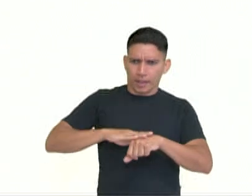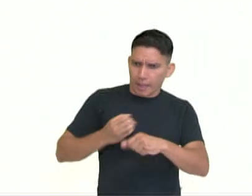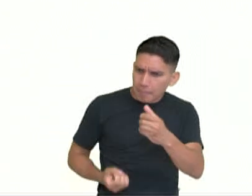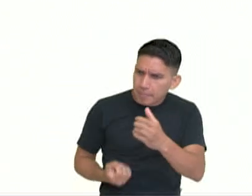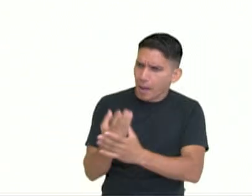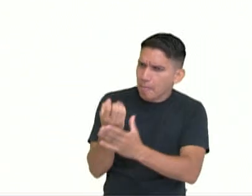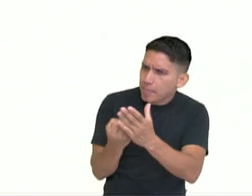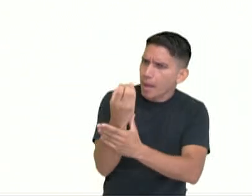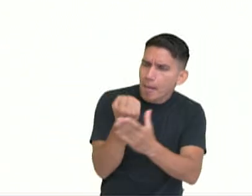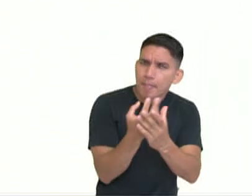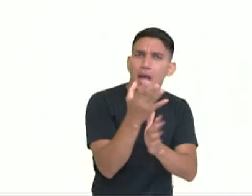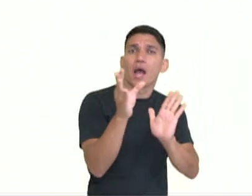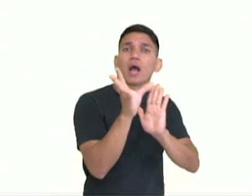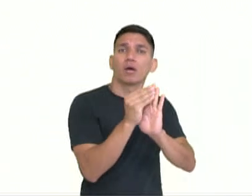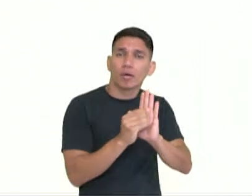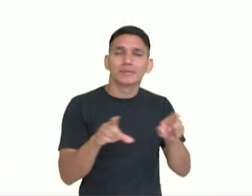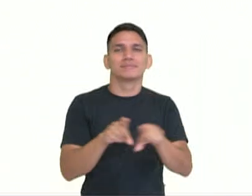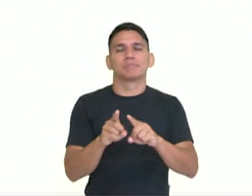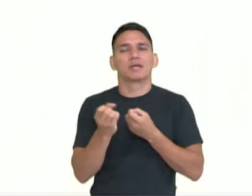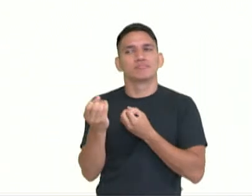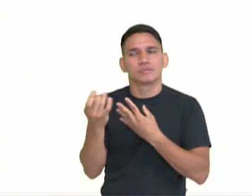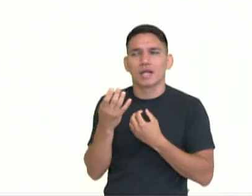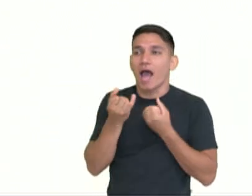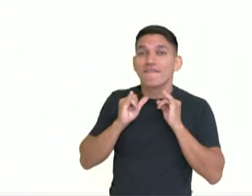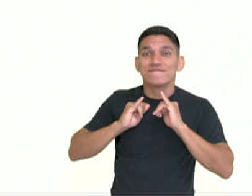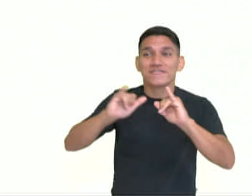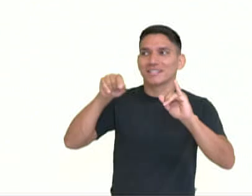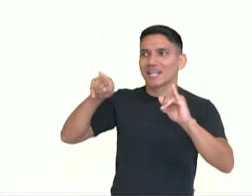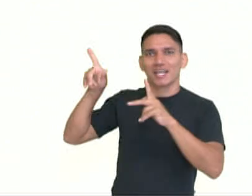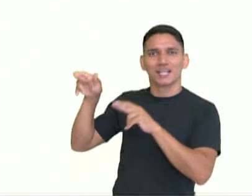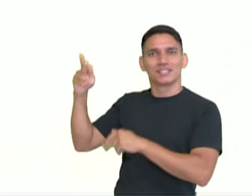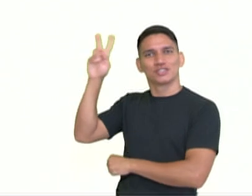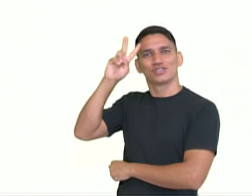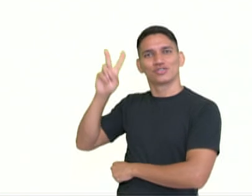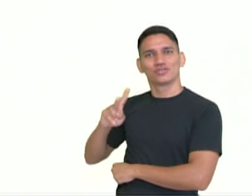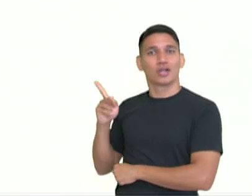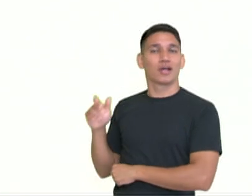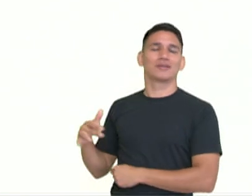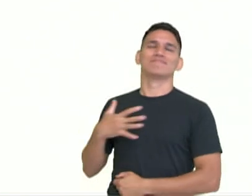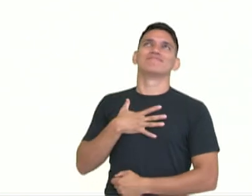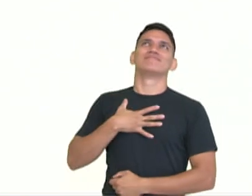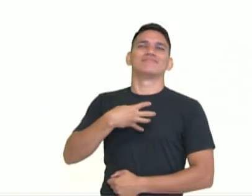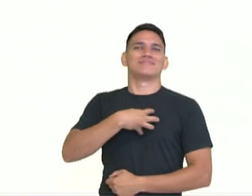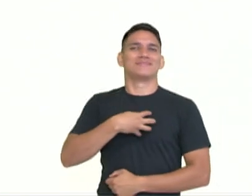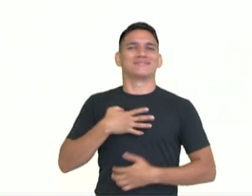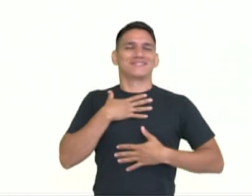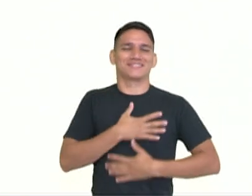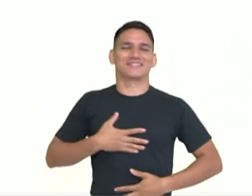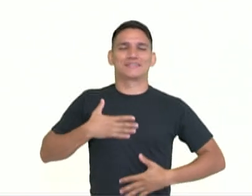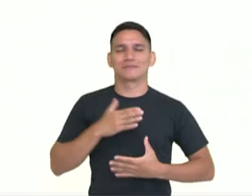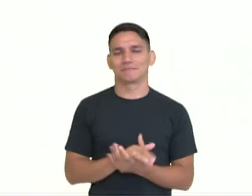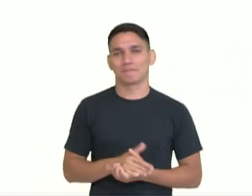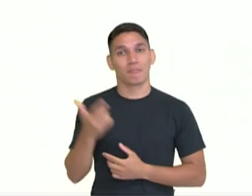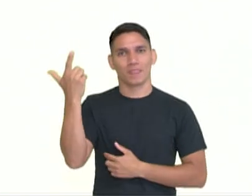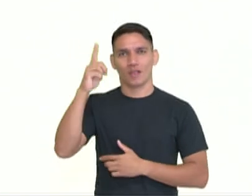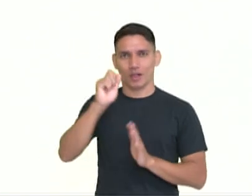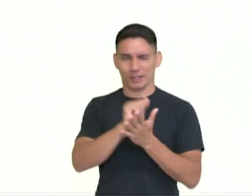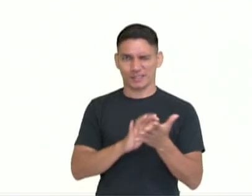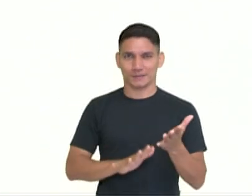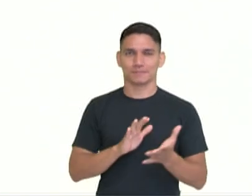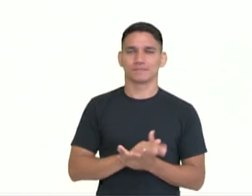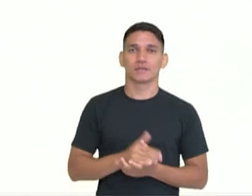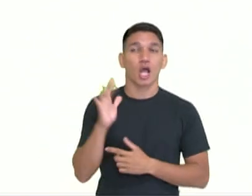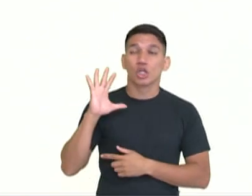e notícias, poder divulgar histórias como essa nos enche de esperança. Mais uma atividade.